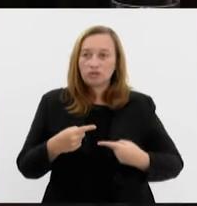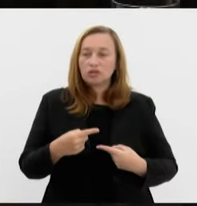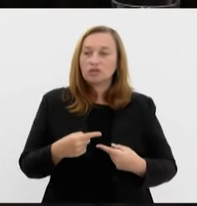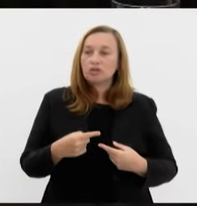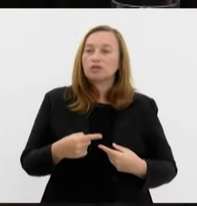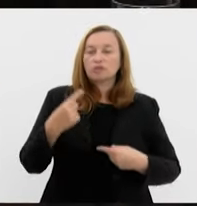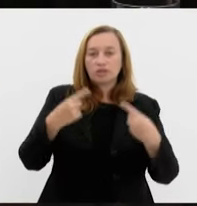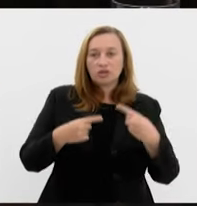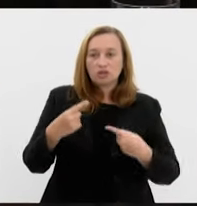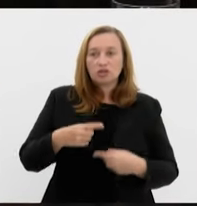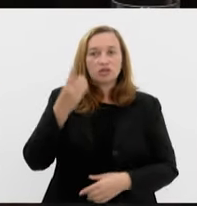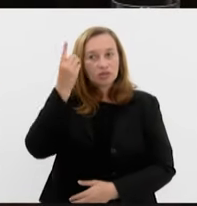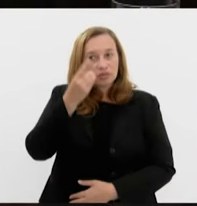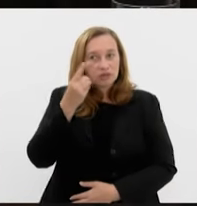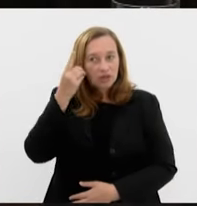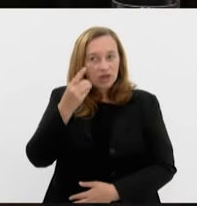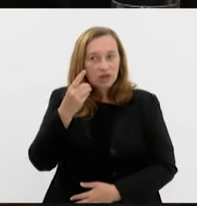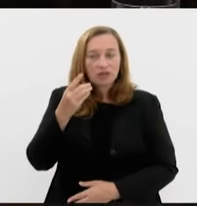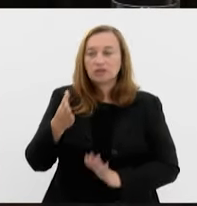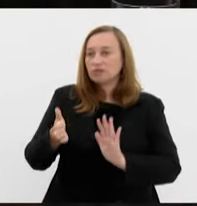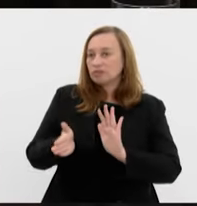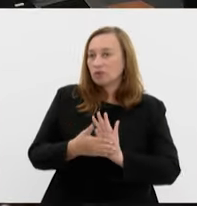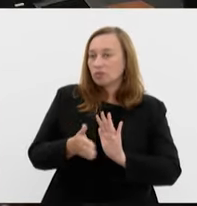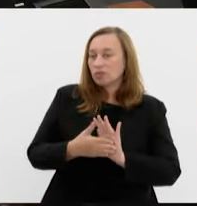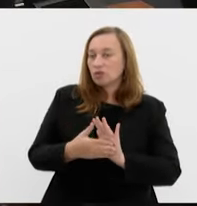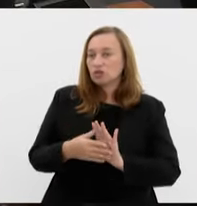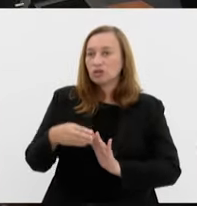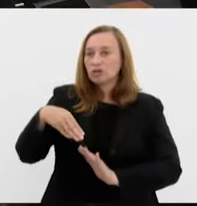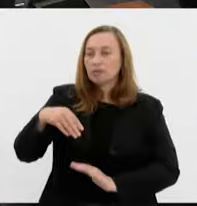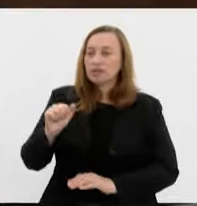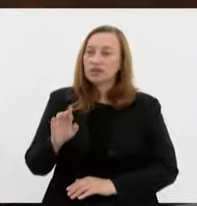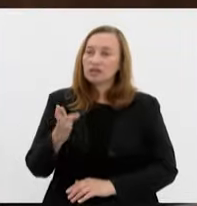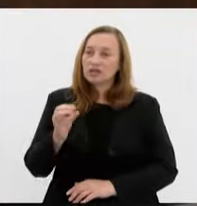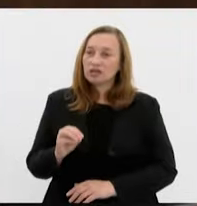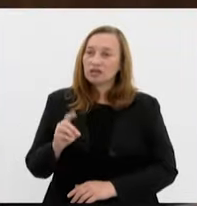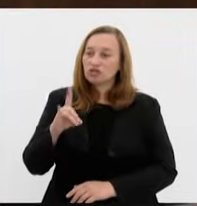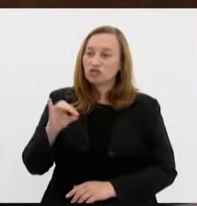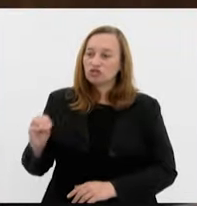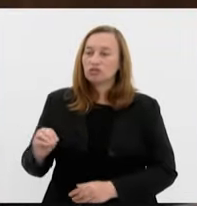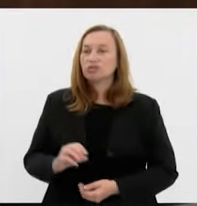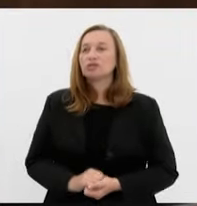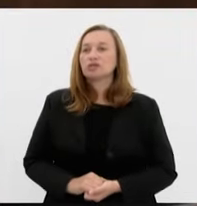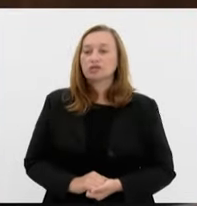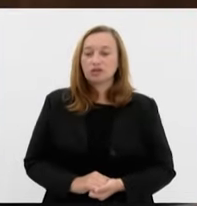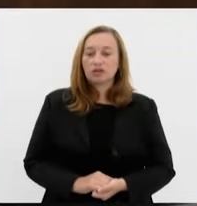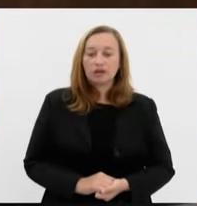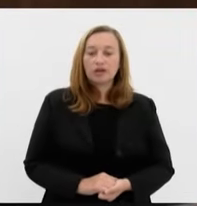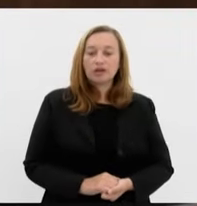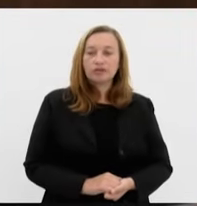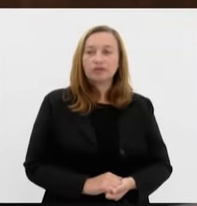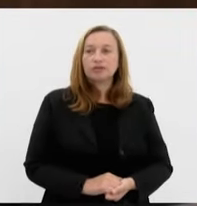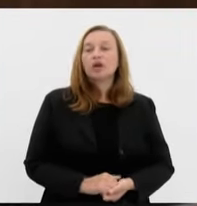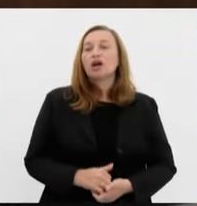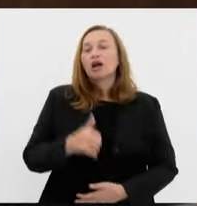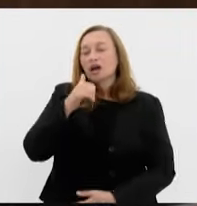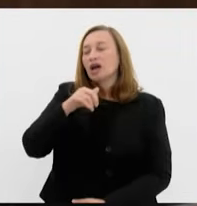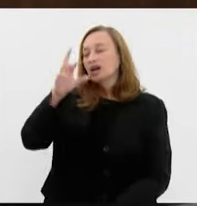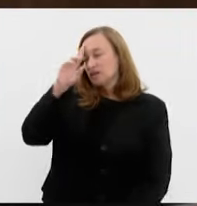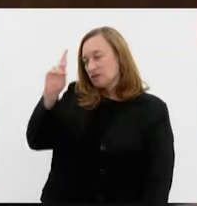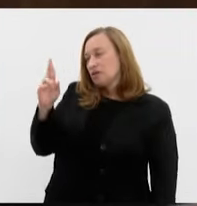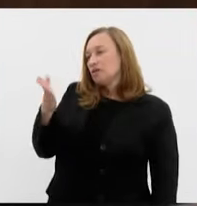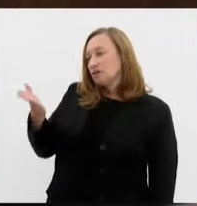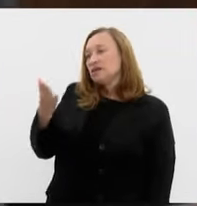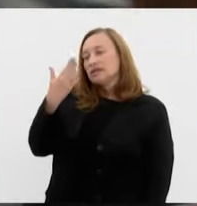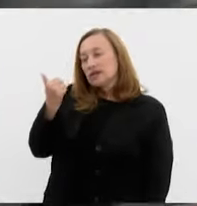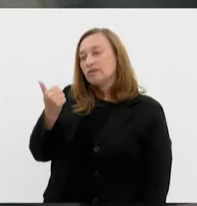discutir o deputado autor da proposta Marcelo Dino senhora Presidente e a Senhora como mulher sabe a dificuldade né às